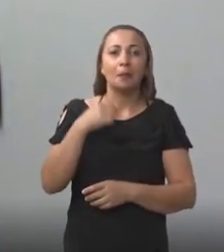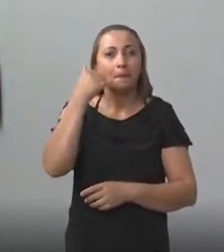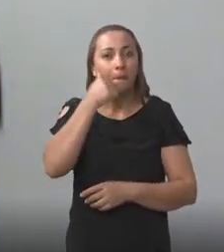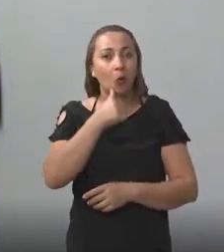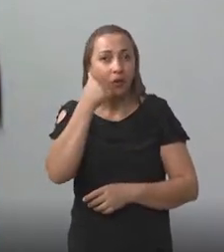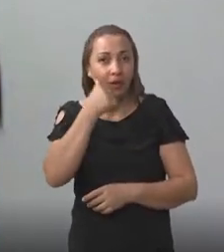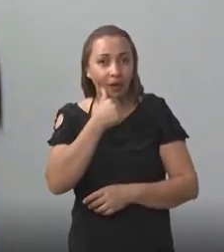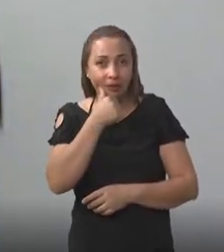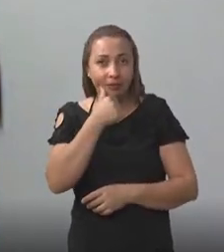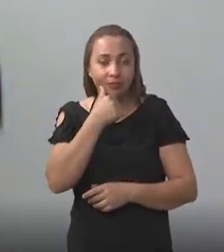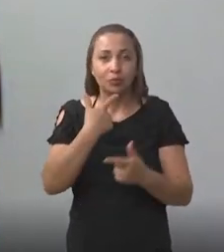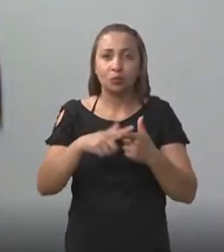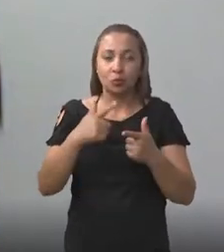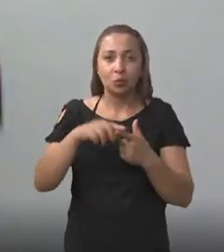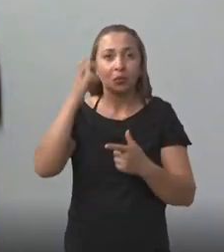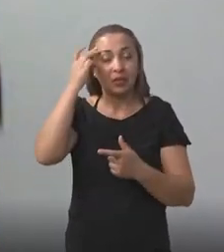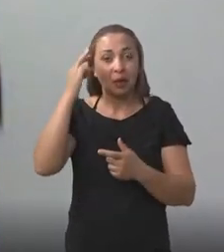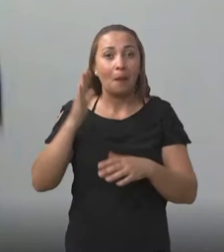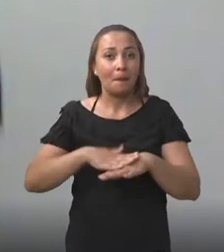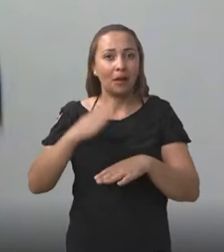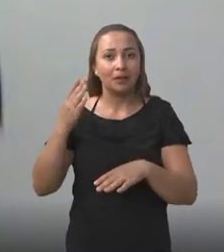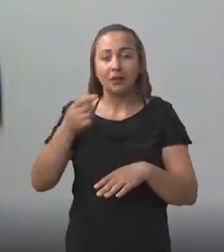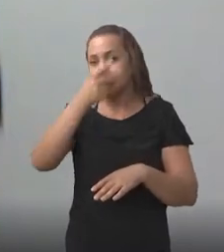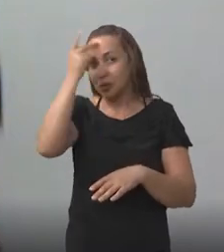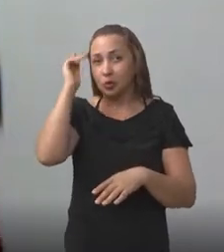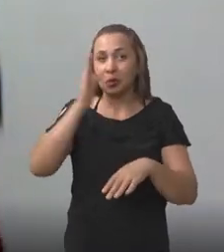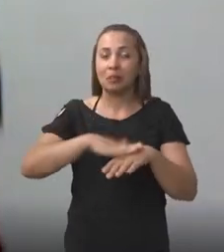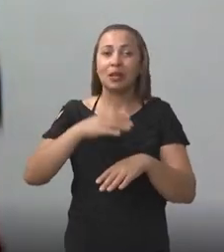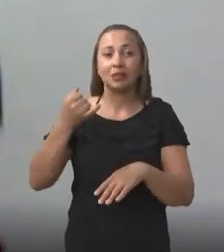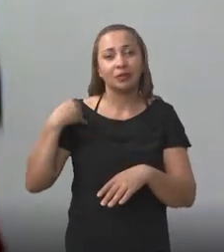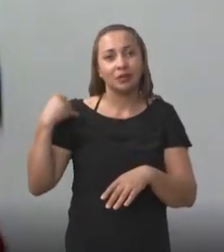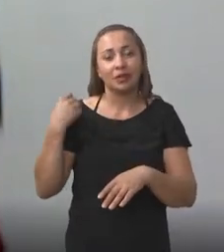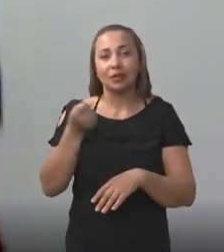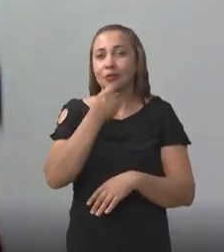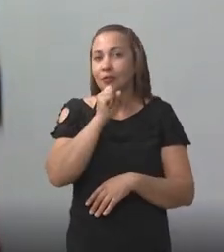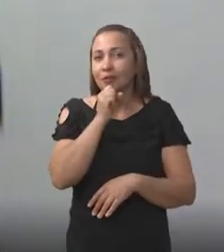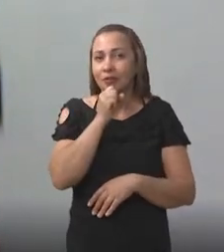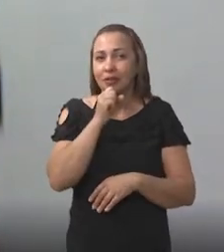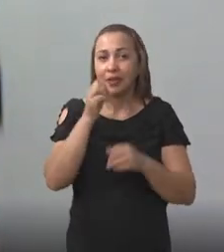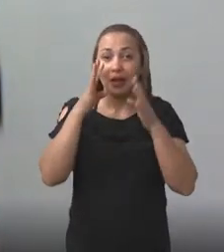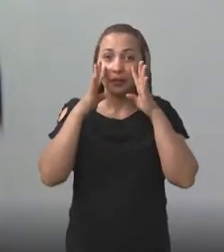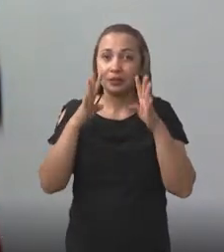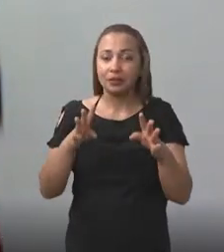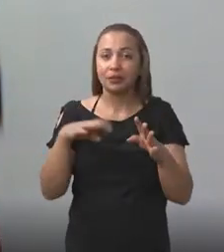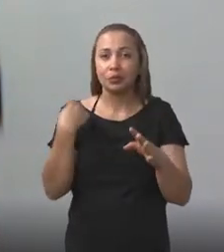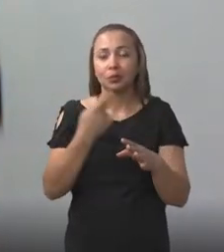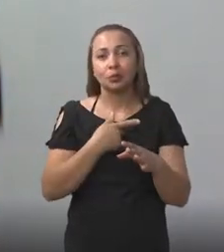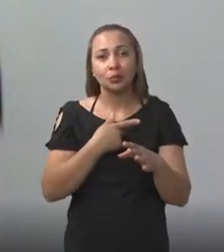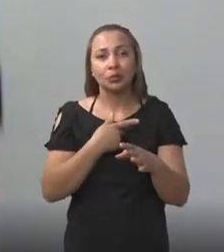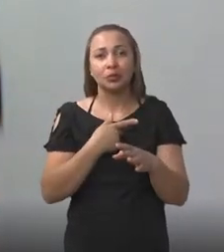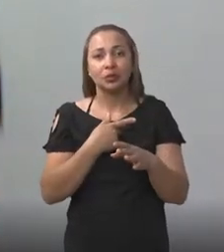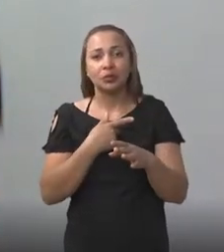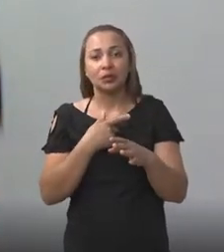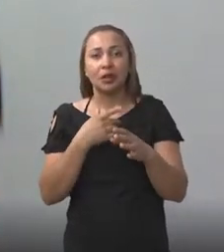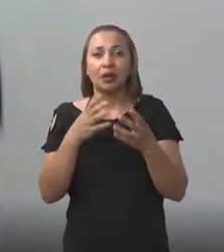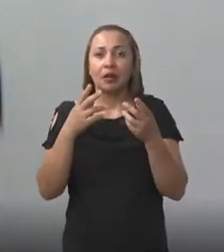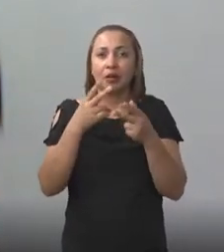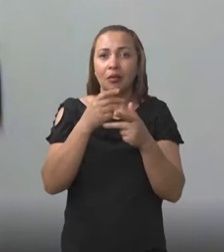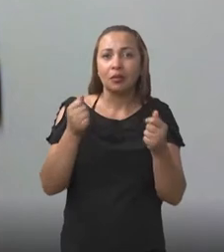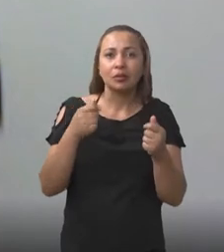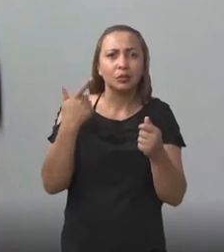prevalência elevada foram mulheres e pessoas mais velhas. Uma coisa que chamou a atenção da gente foi